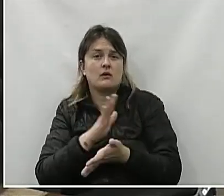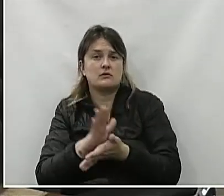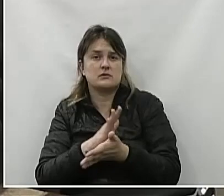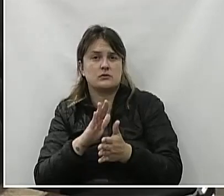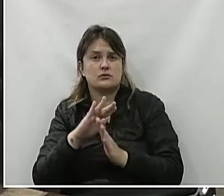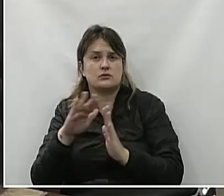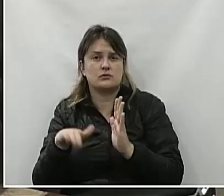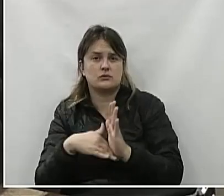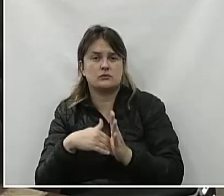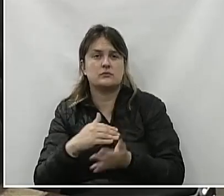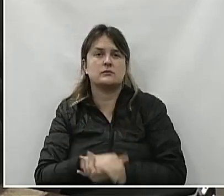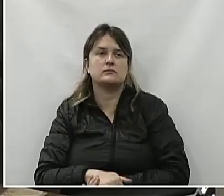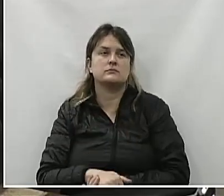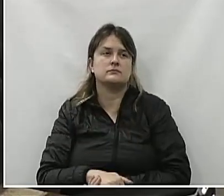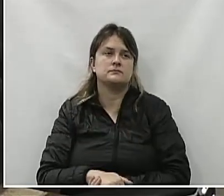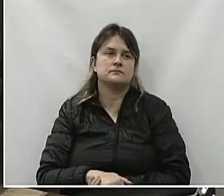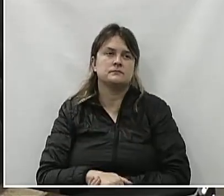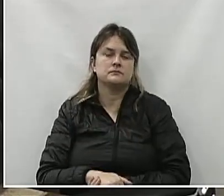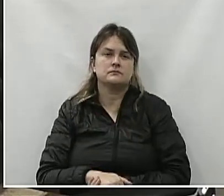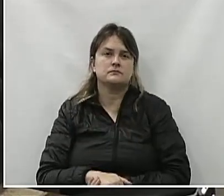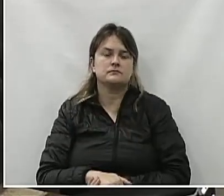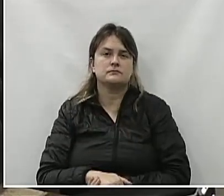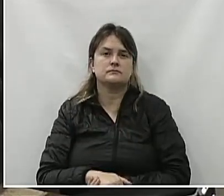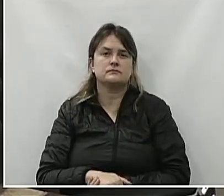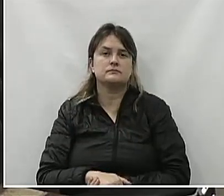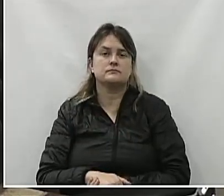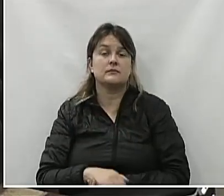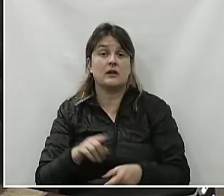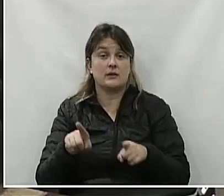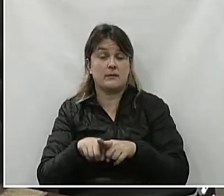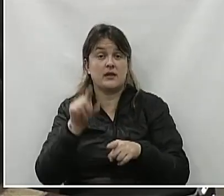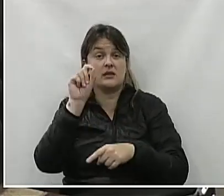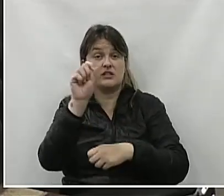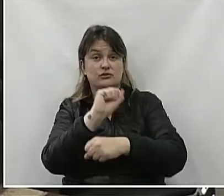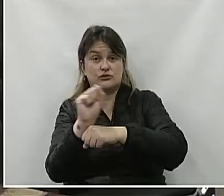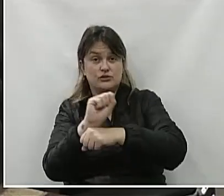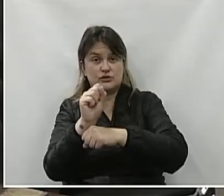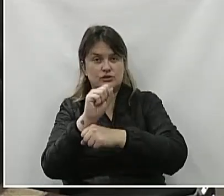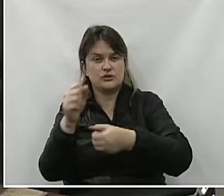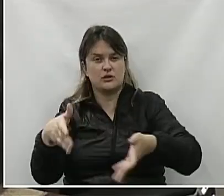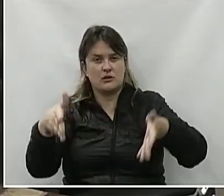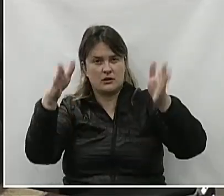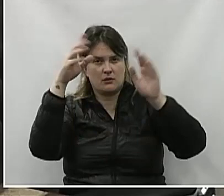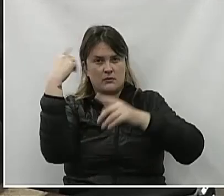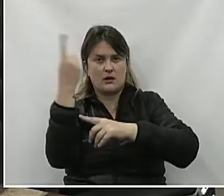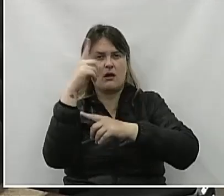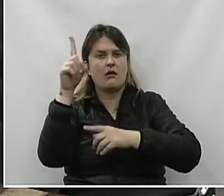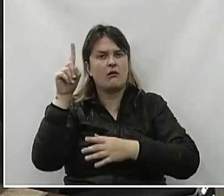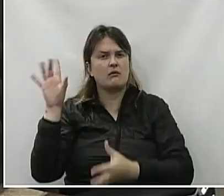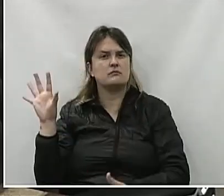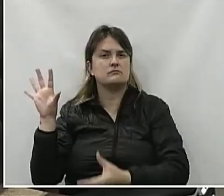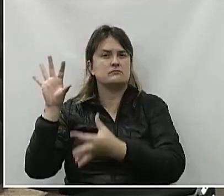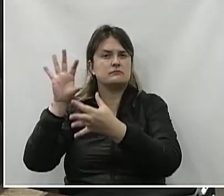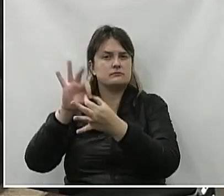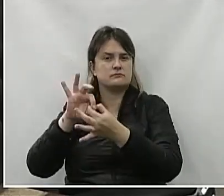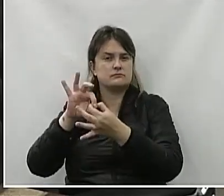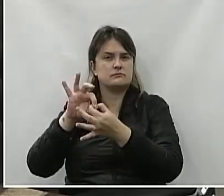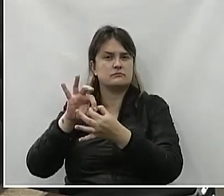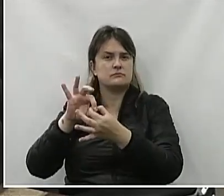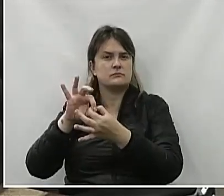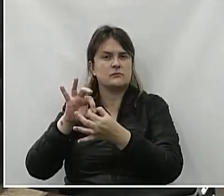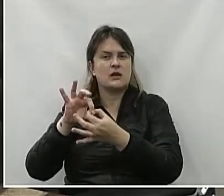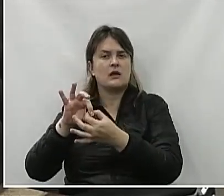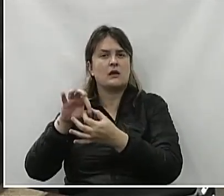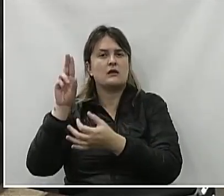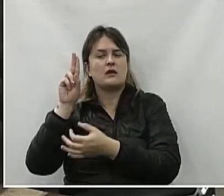passar dos gastos Além disso o motorista ele é o elo de ligação entre